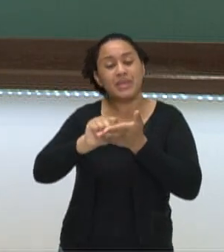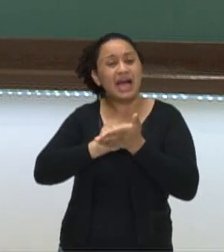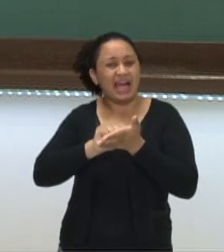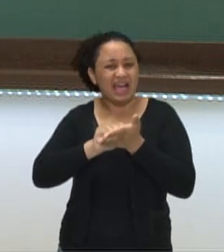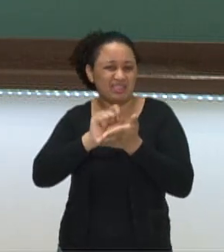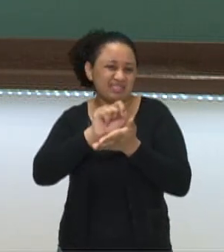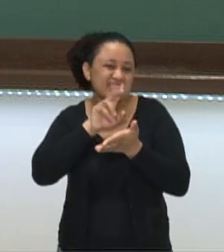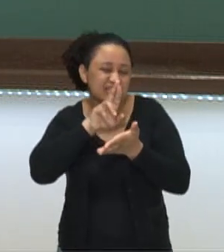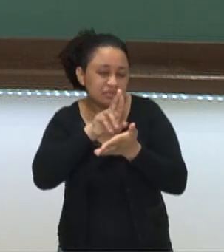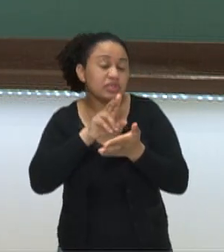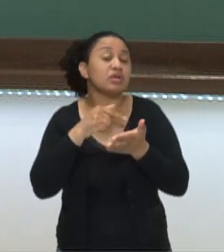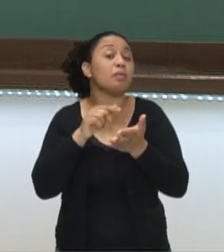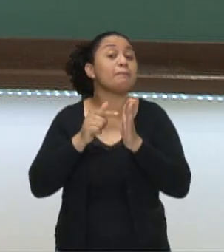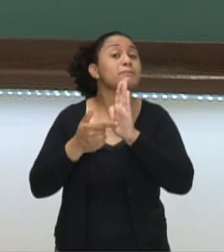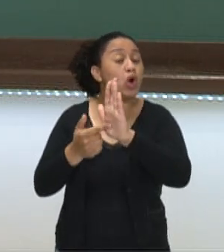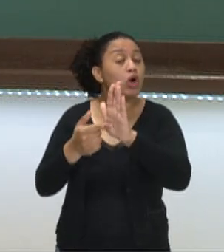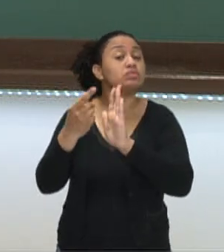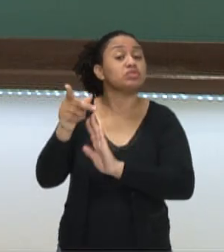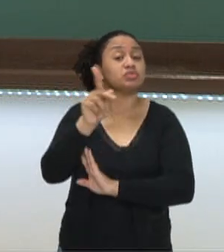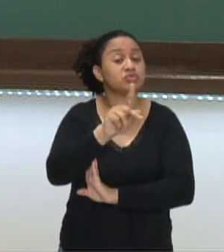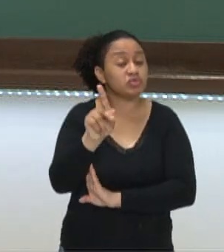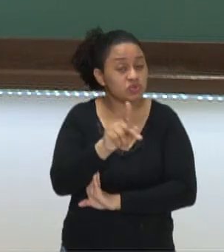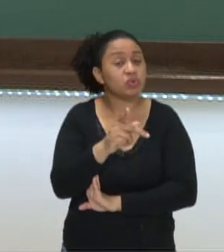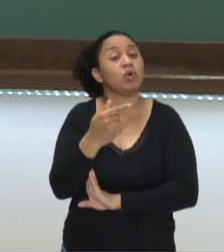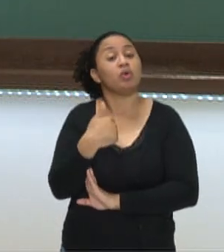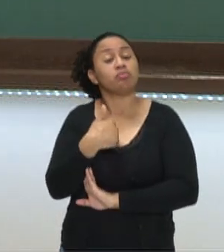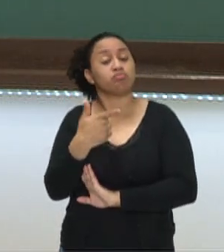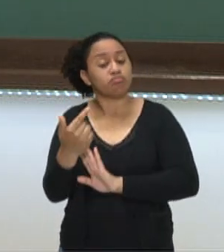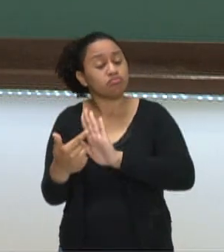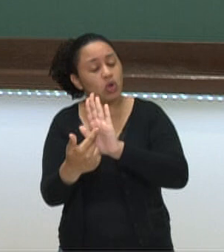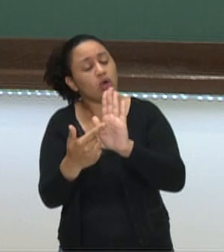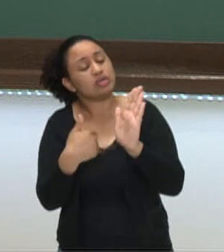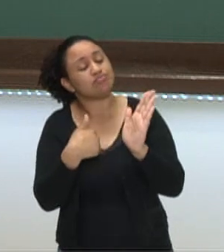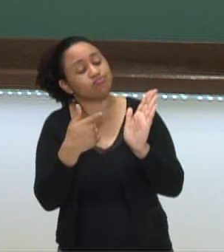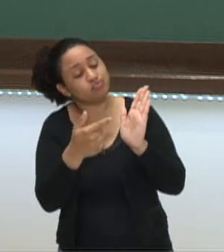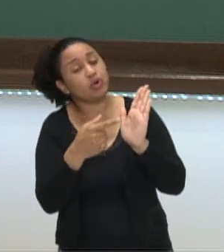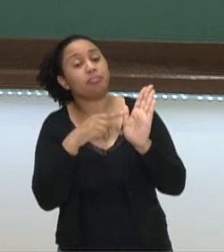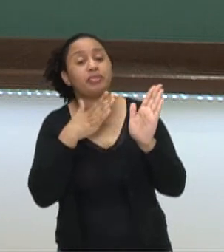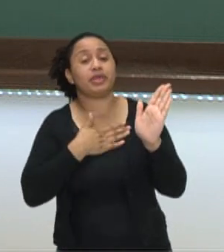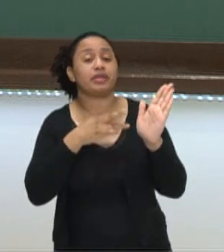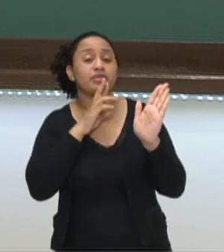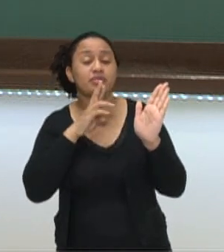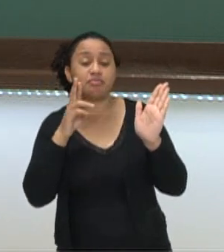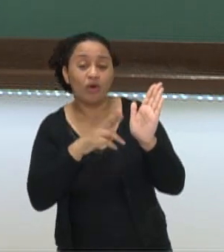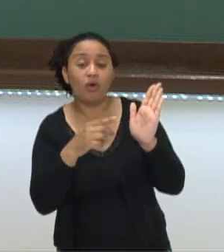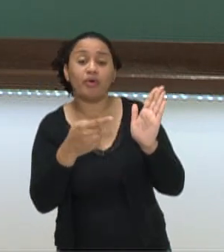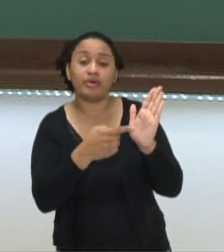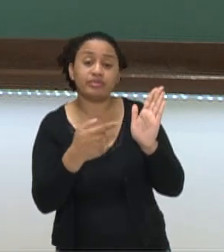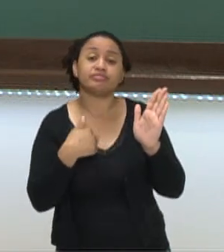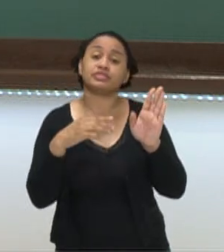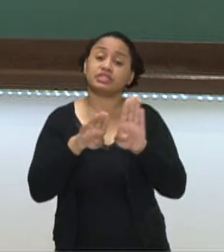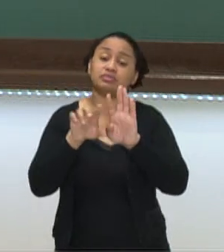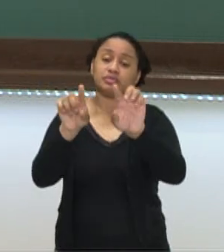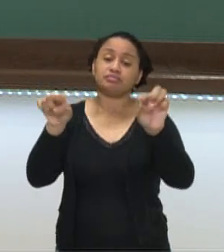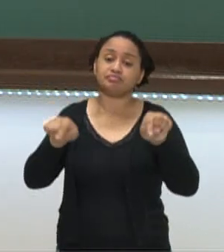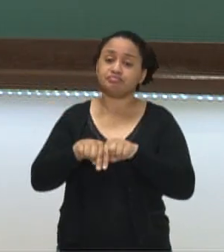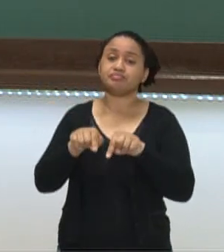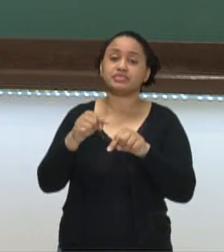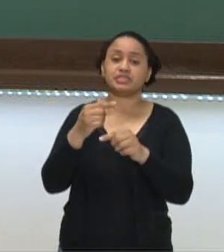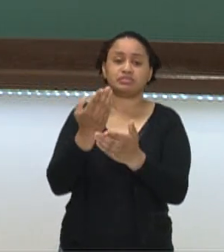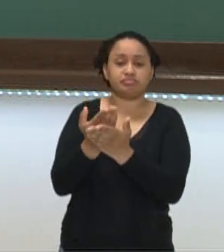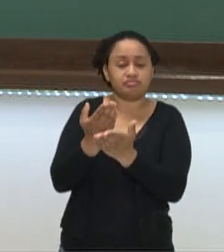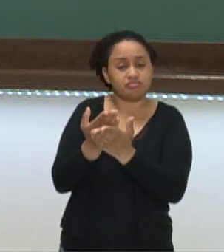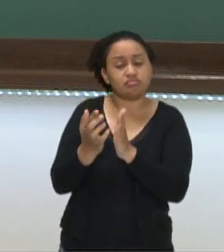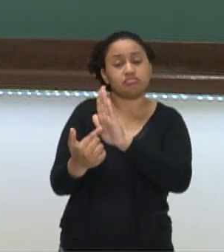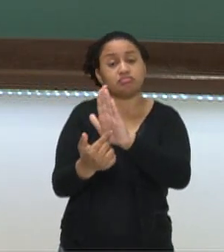correção, você compartilhar o que você fez com o seu professor, com a sua professora, com a sua turma. Assim você